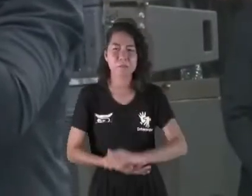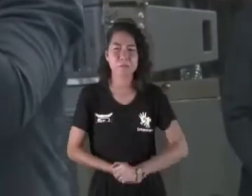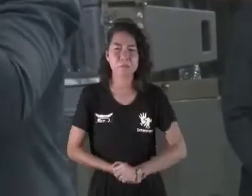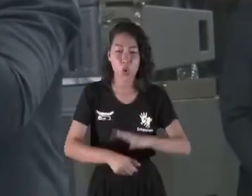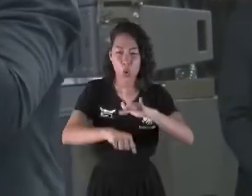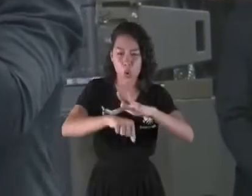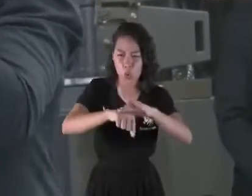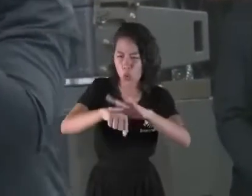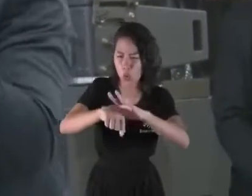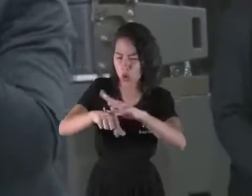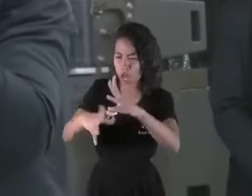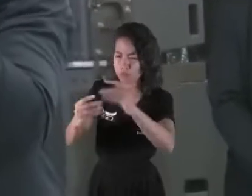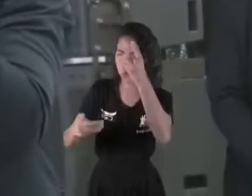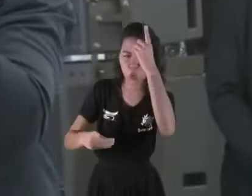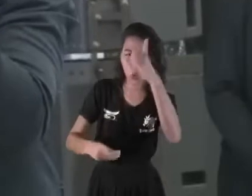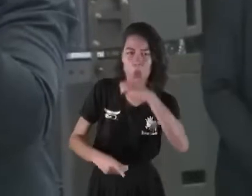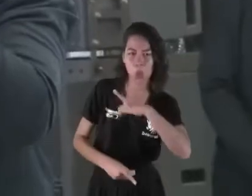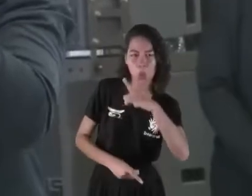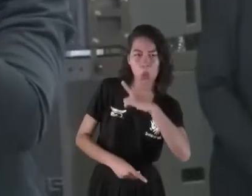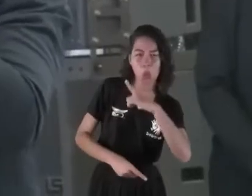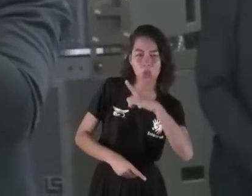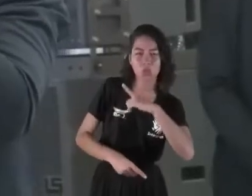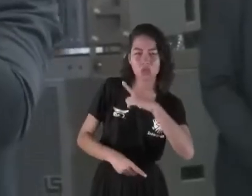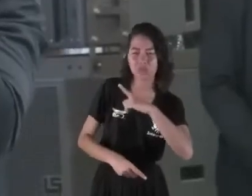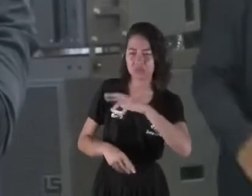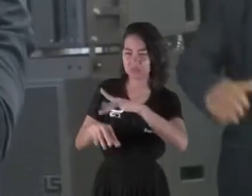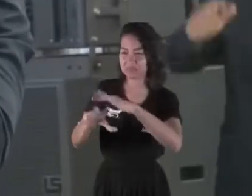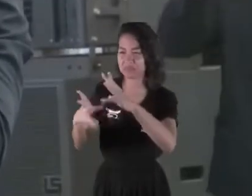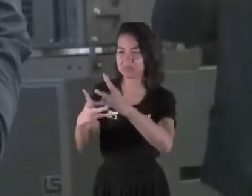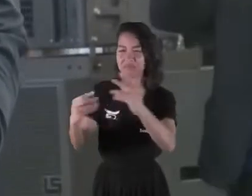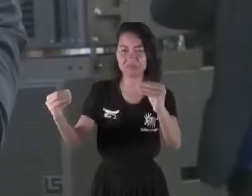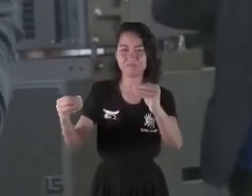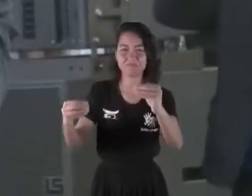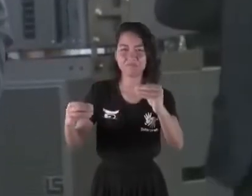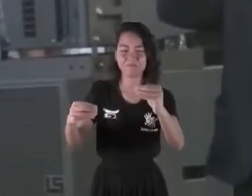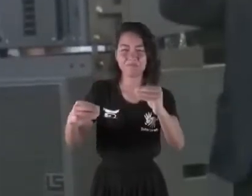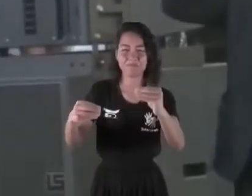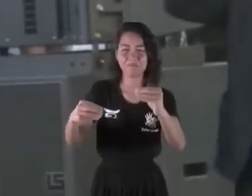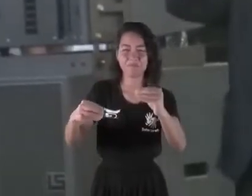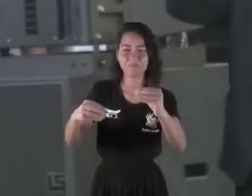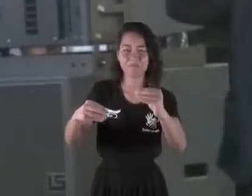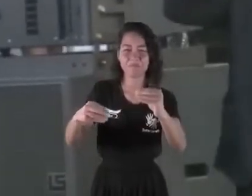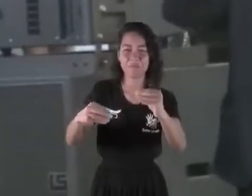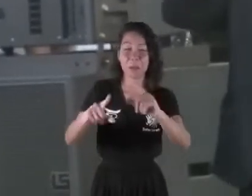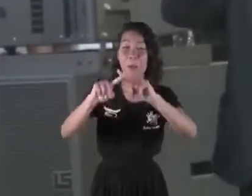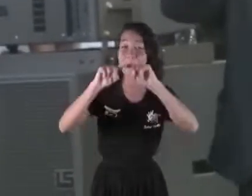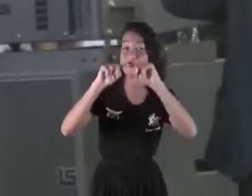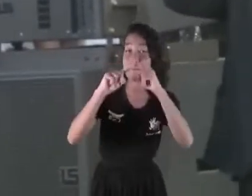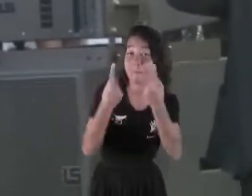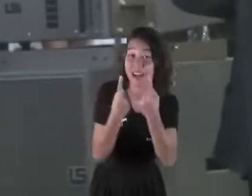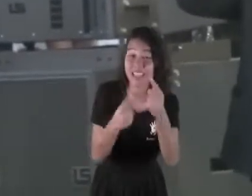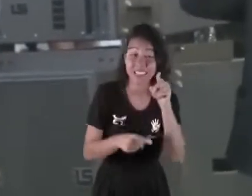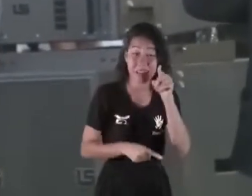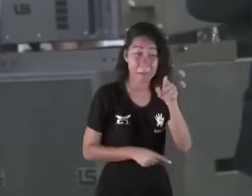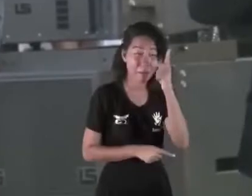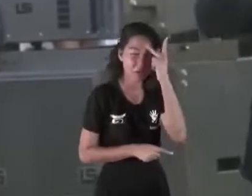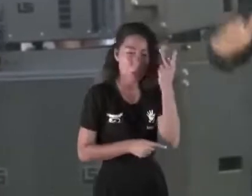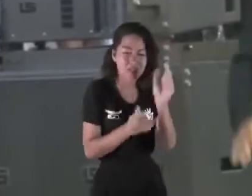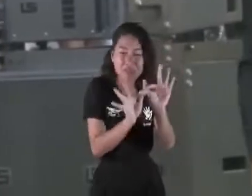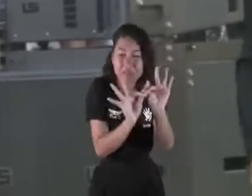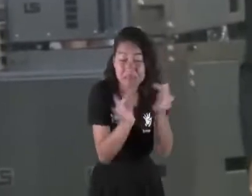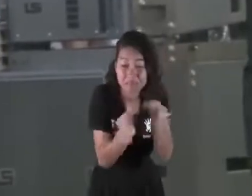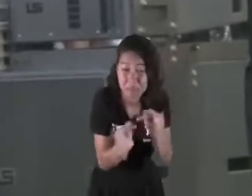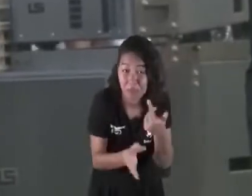mão, fazer braço esticar, perna crescer, se não for humilde, não